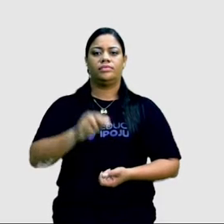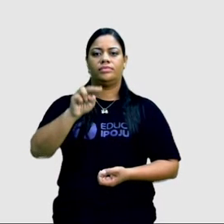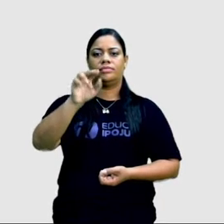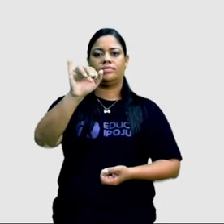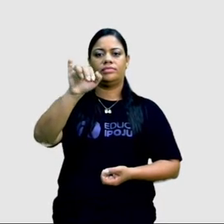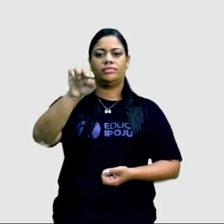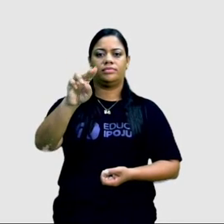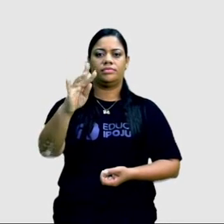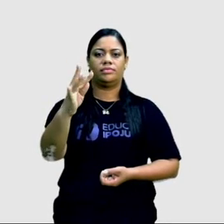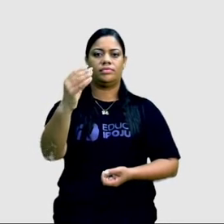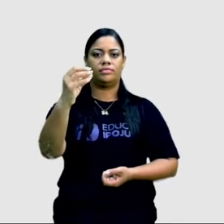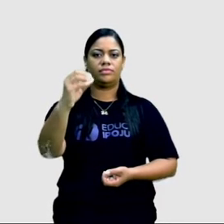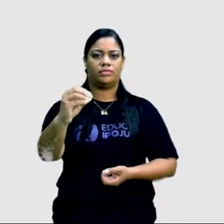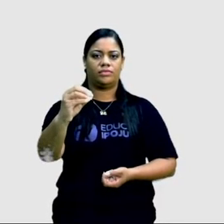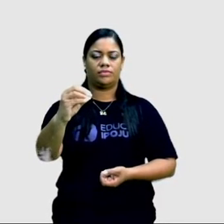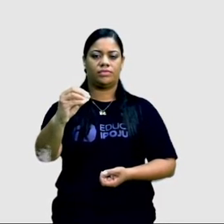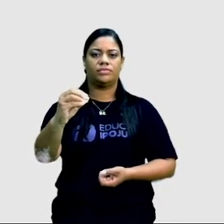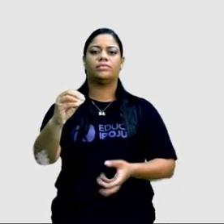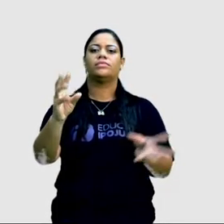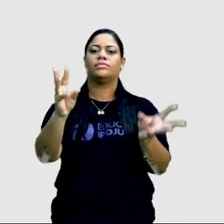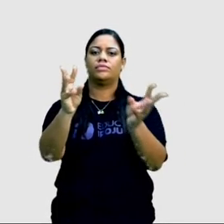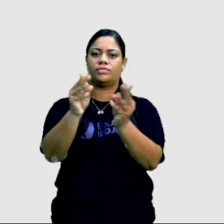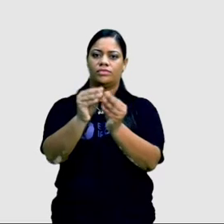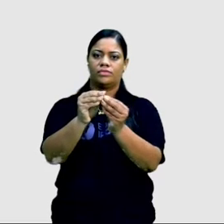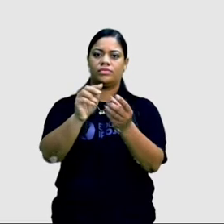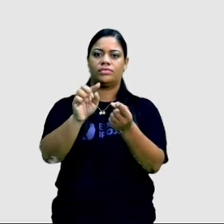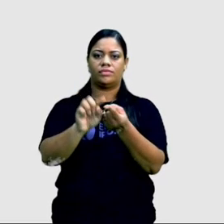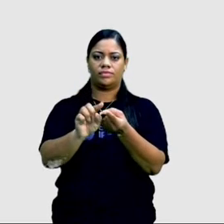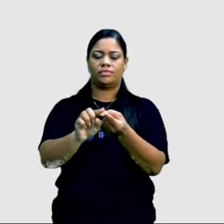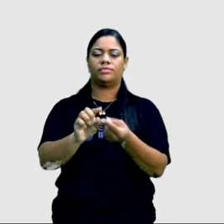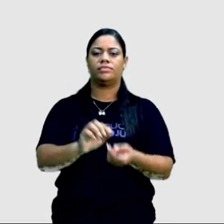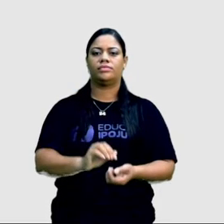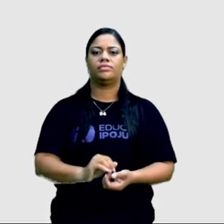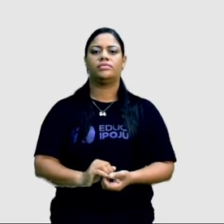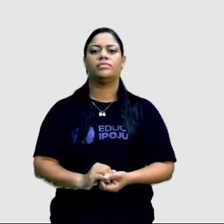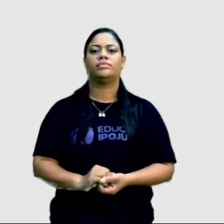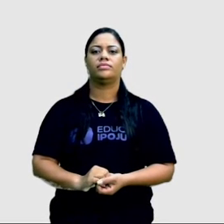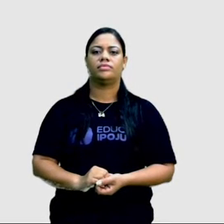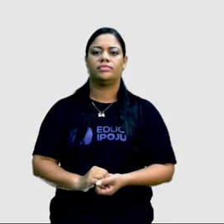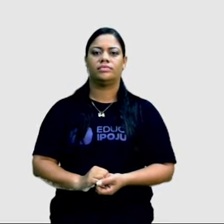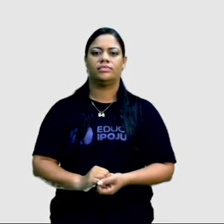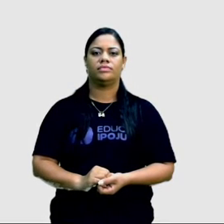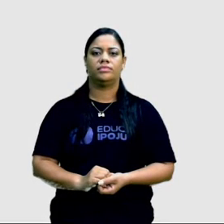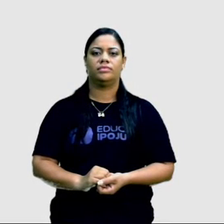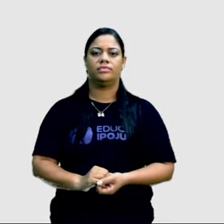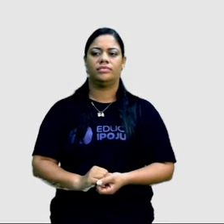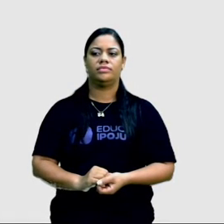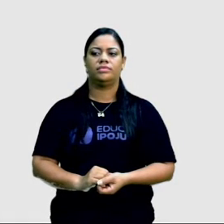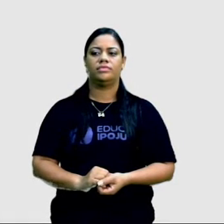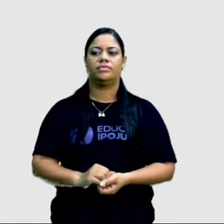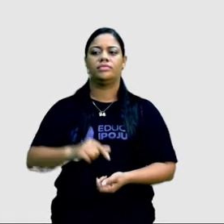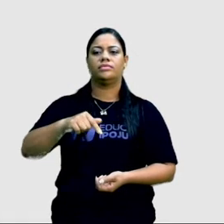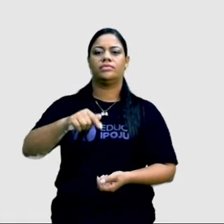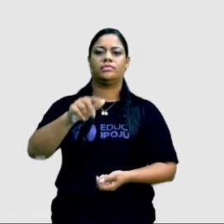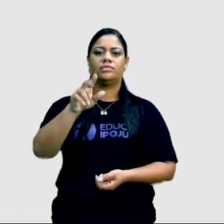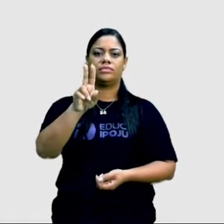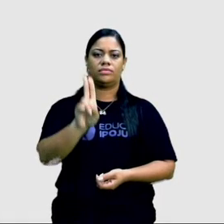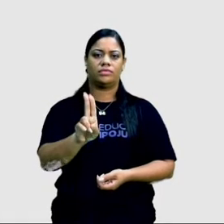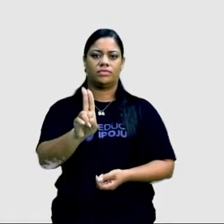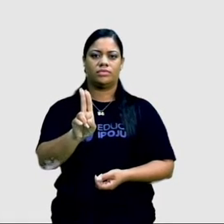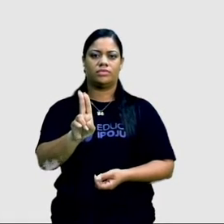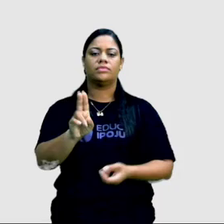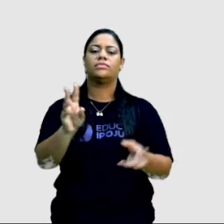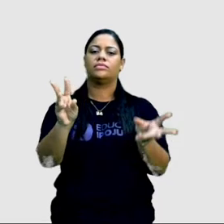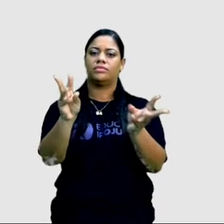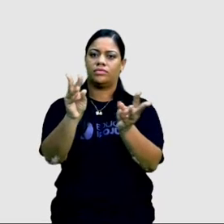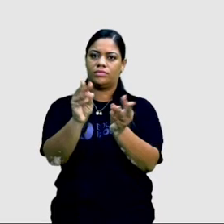Ninho, NI. A tracinho NHO. QU, quero. QU